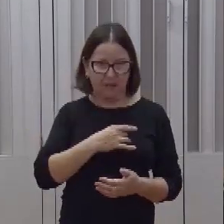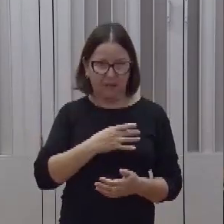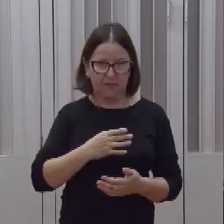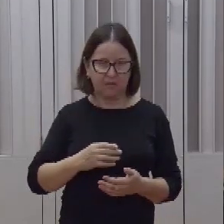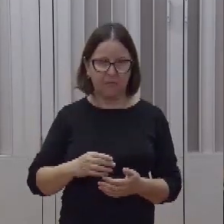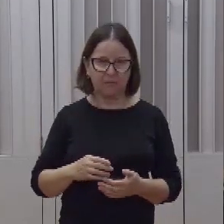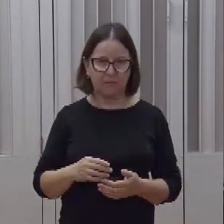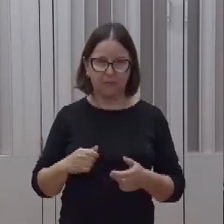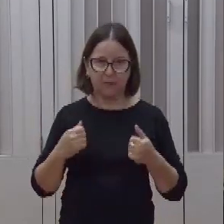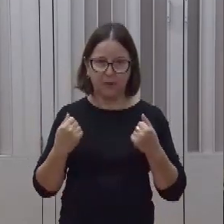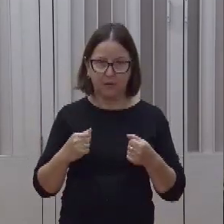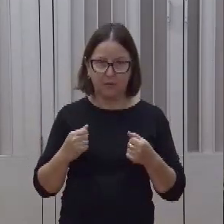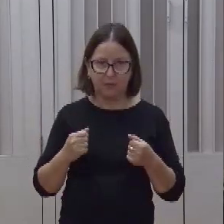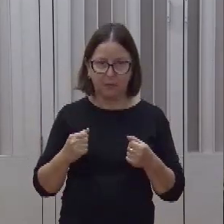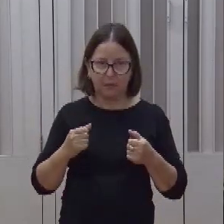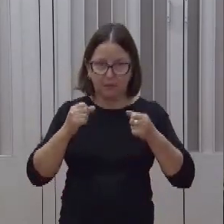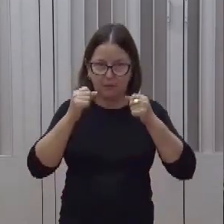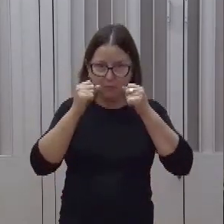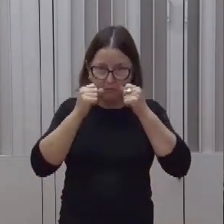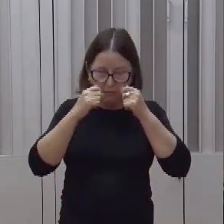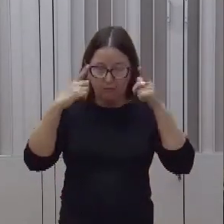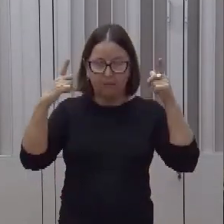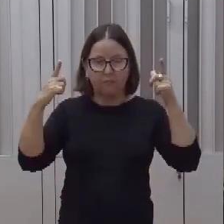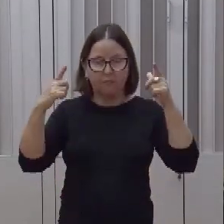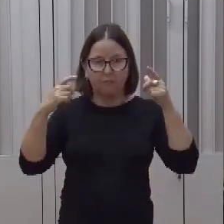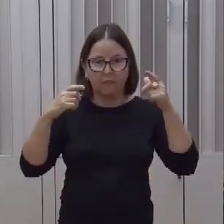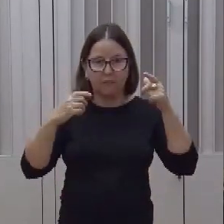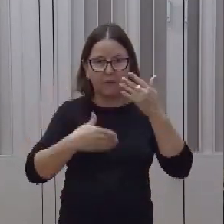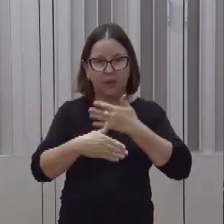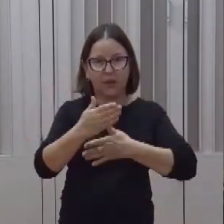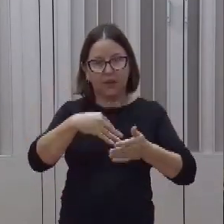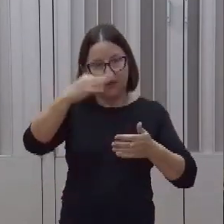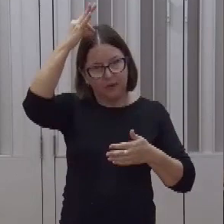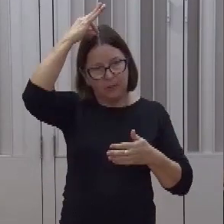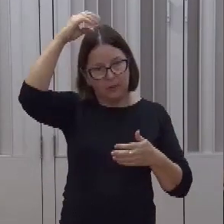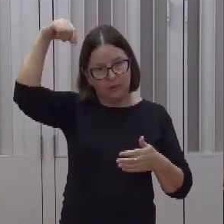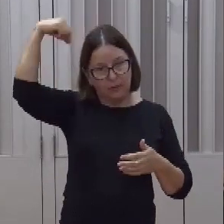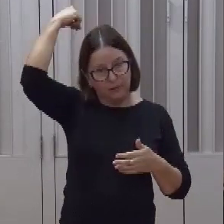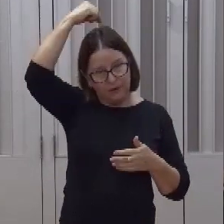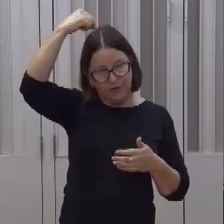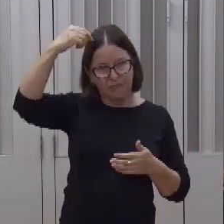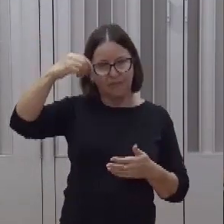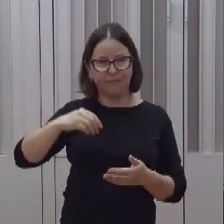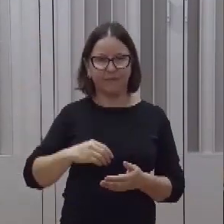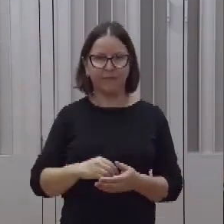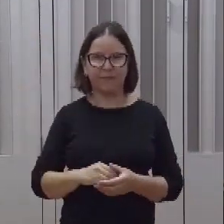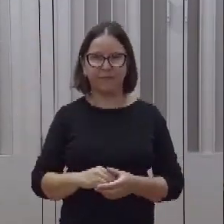precisa ser despertados pelo Espírito Santo. Algo divino.